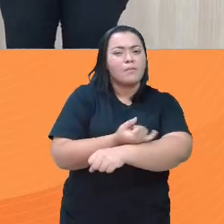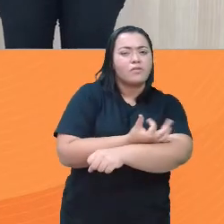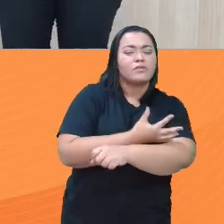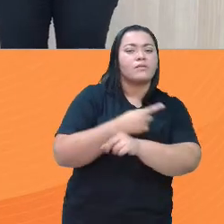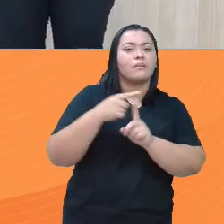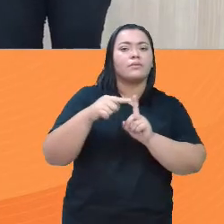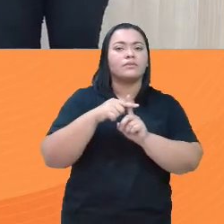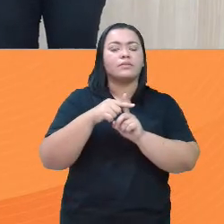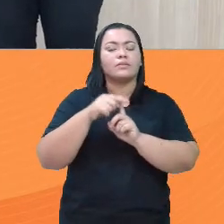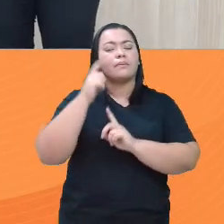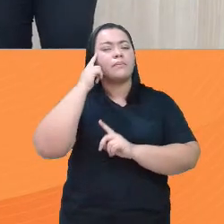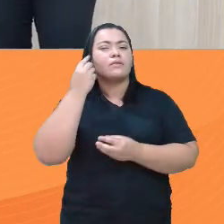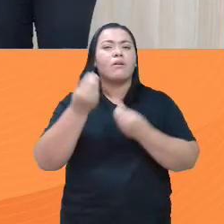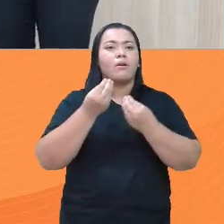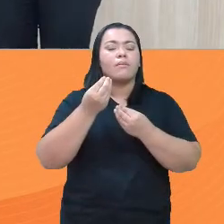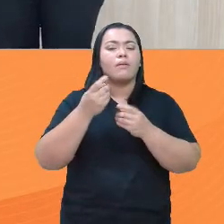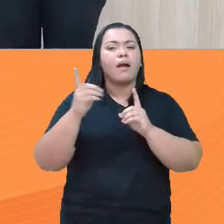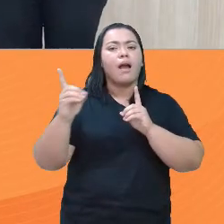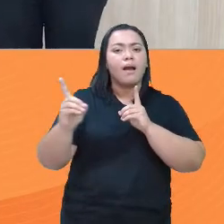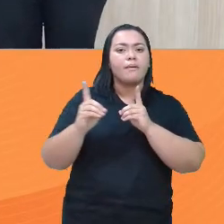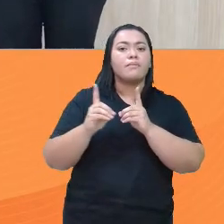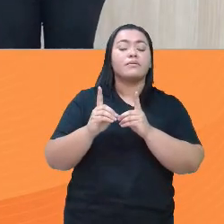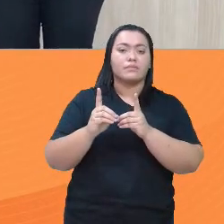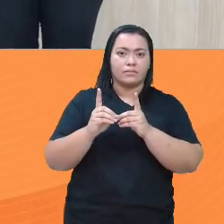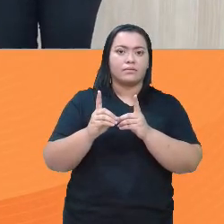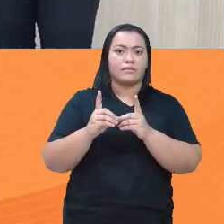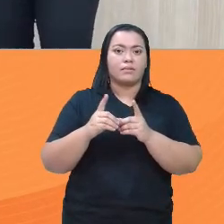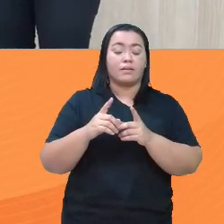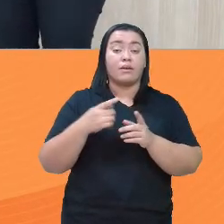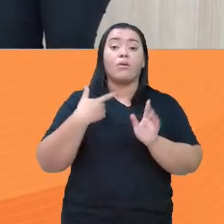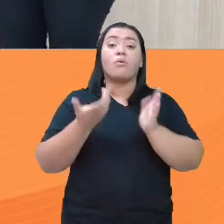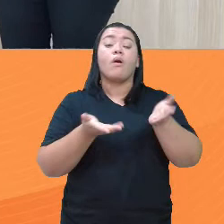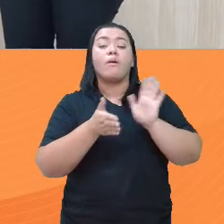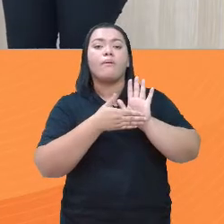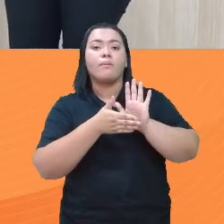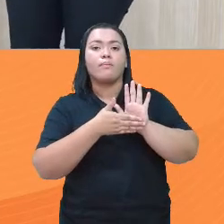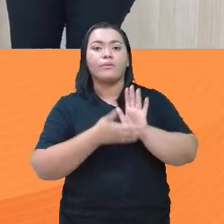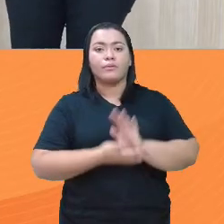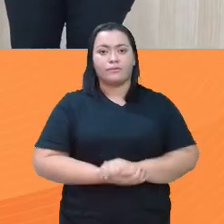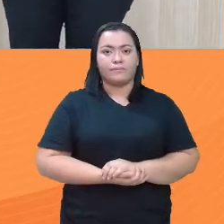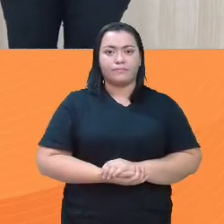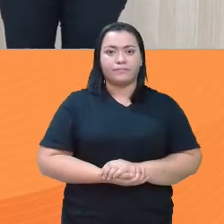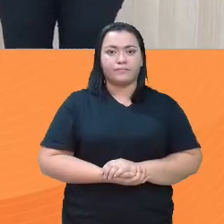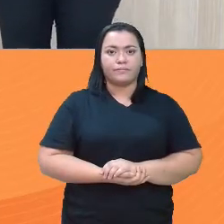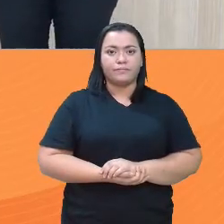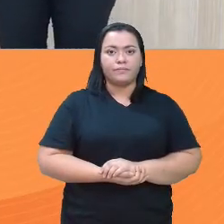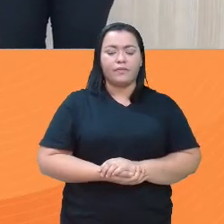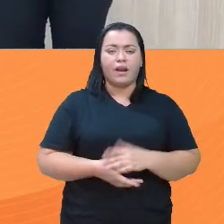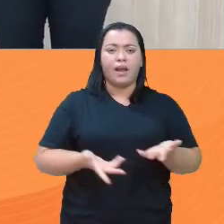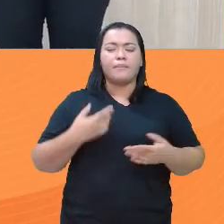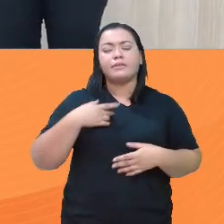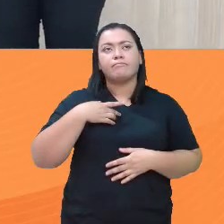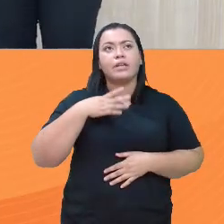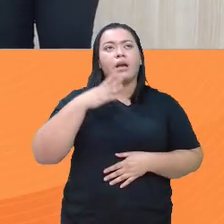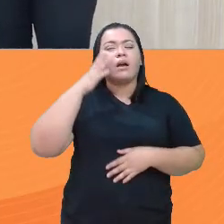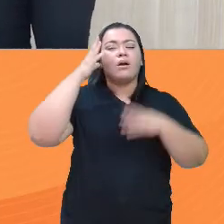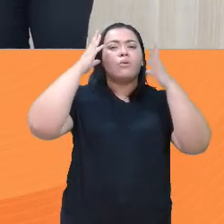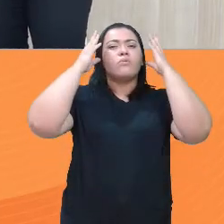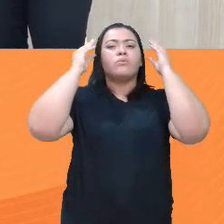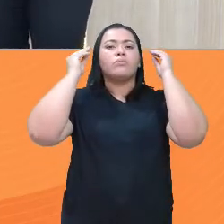em aproximação do que foi proposto. E aí essa tranquilidade, né?